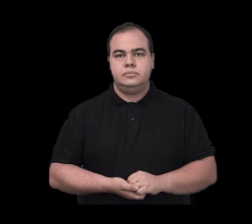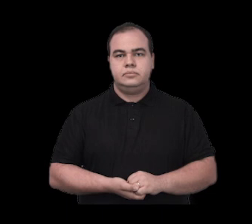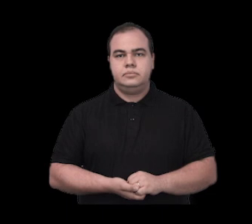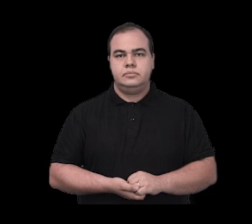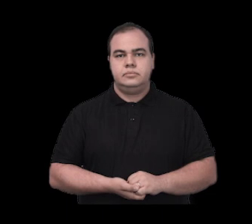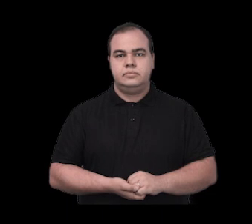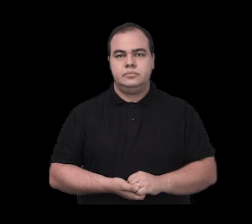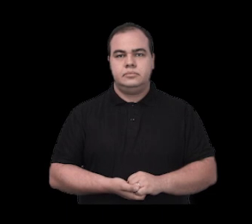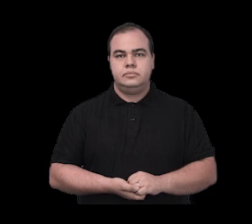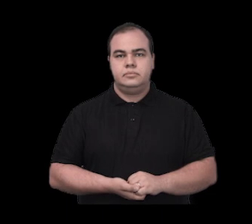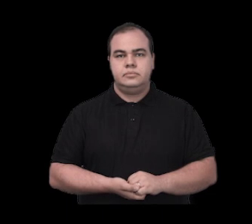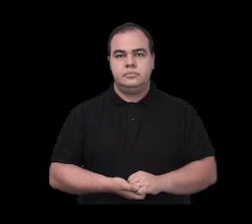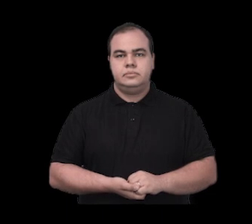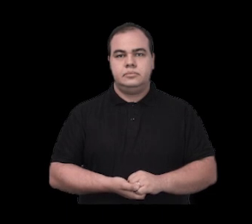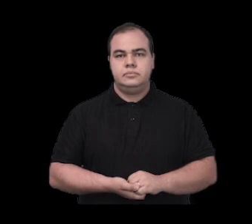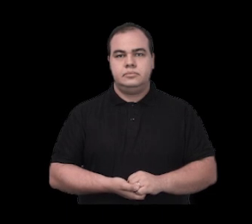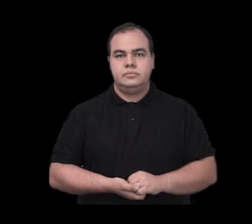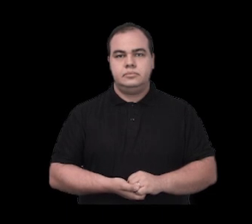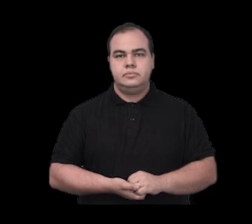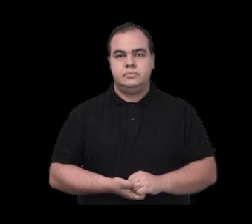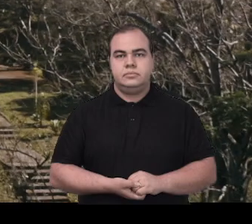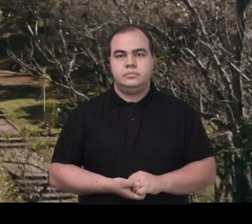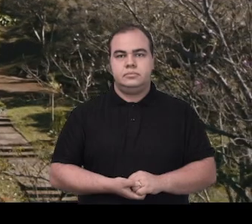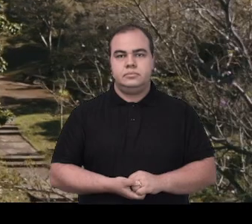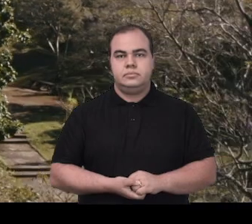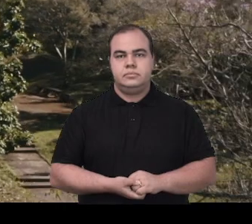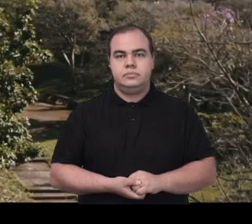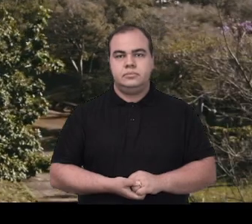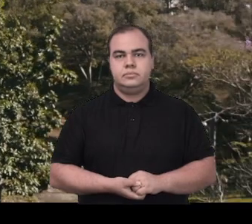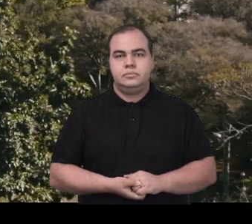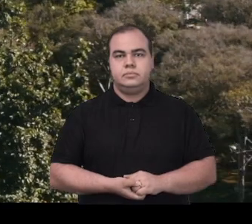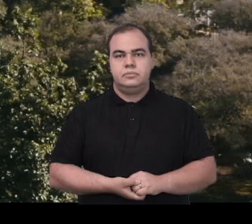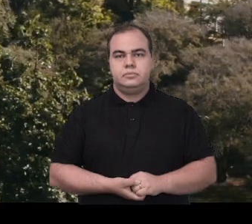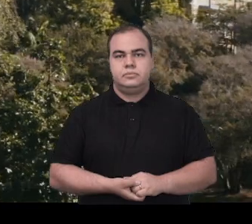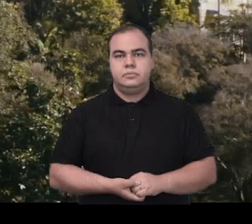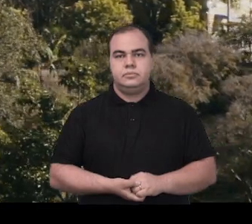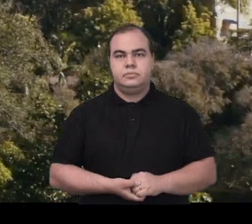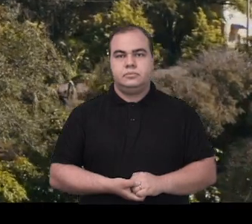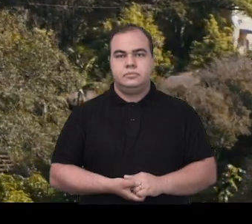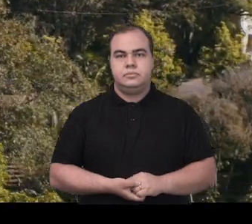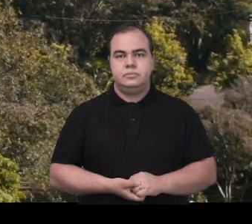Patrocínio São Leopoldo Mandic. Atrás das árvores há casas.